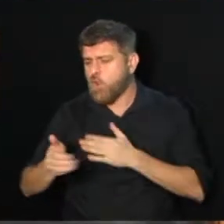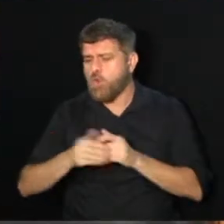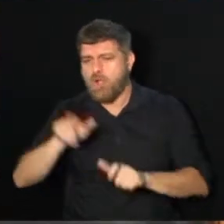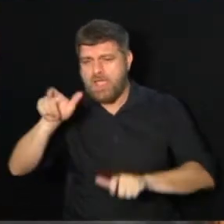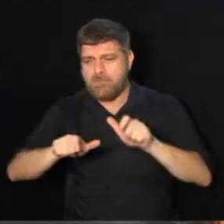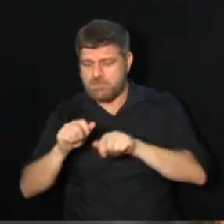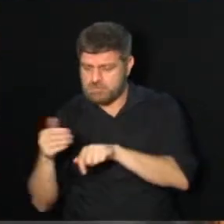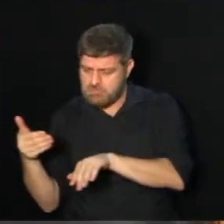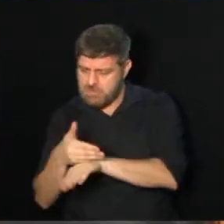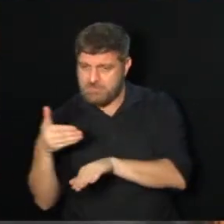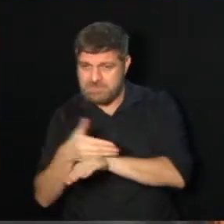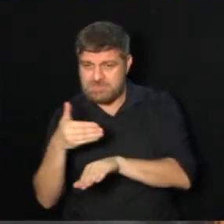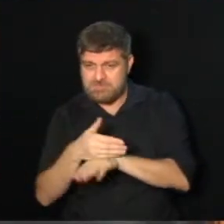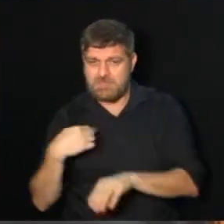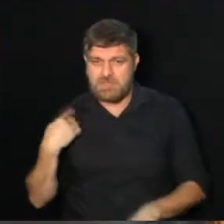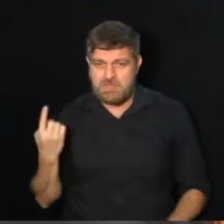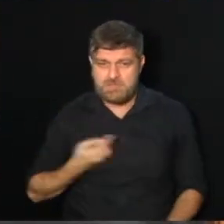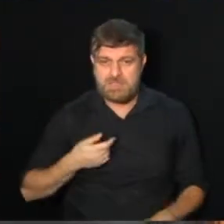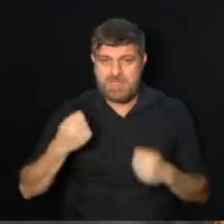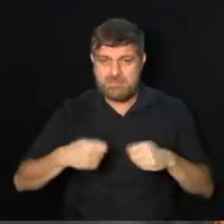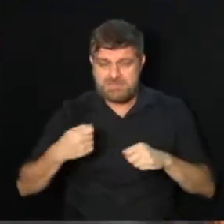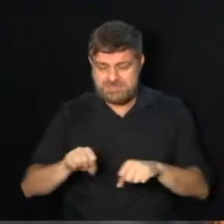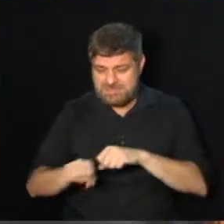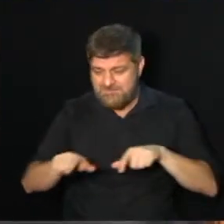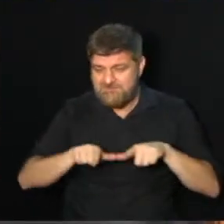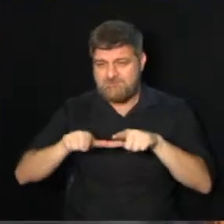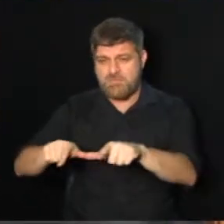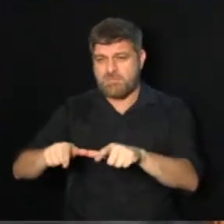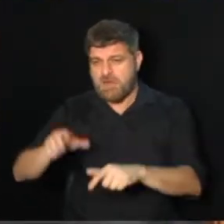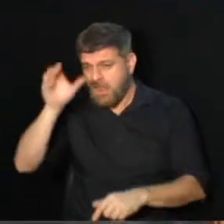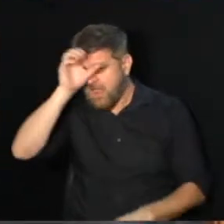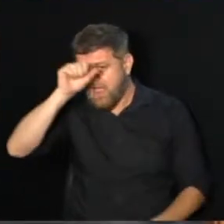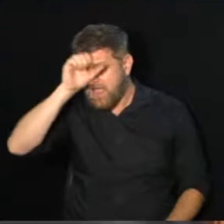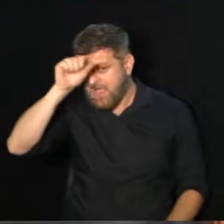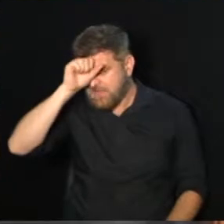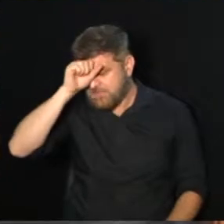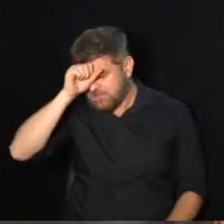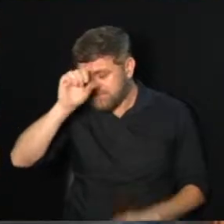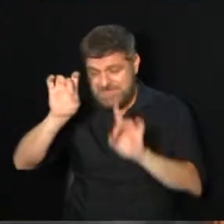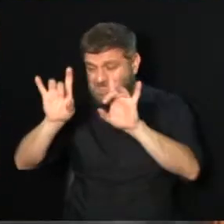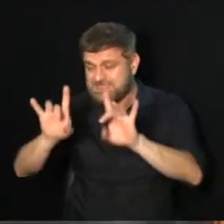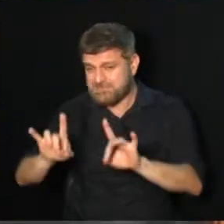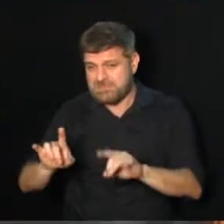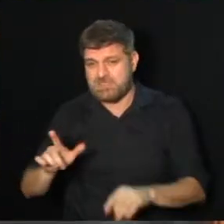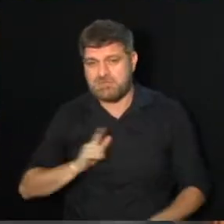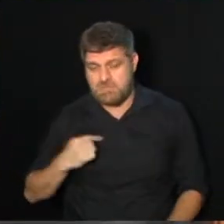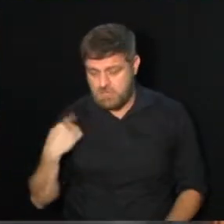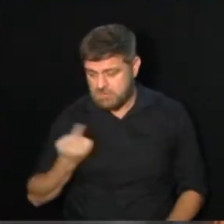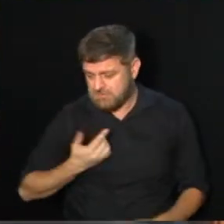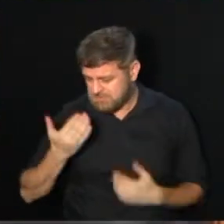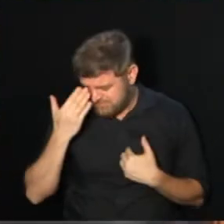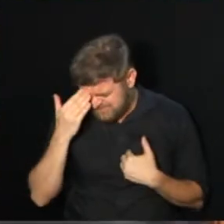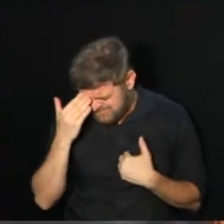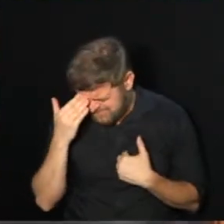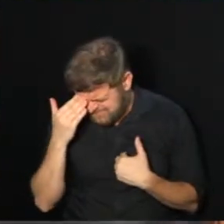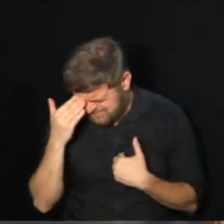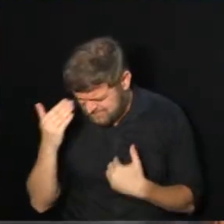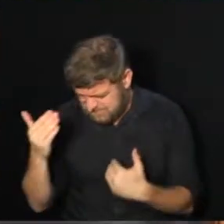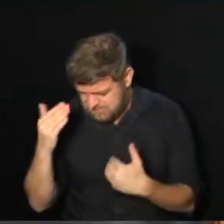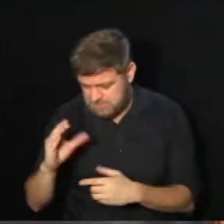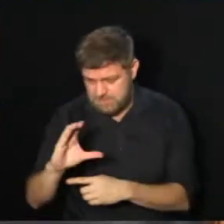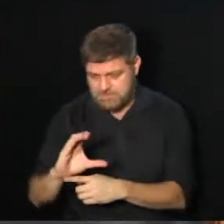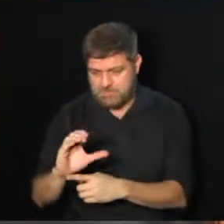facilitadores. Não precisa ser formado em nada específico. E a nosso agradecimento a Carla,